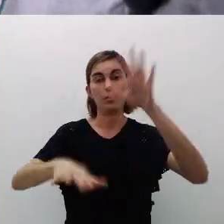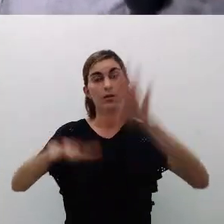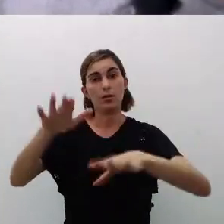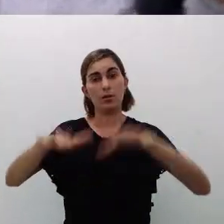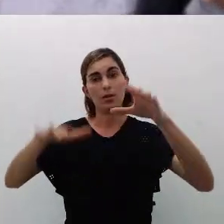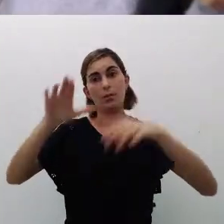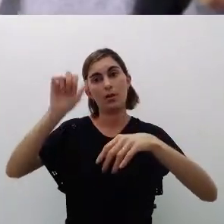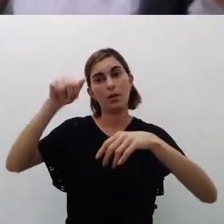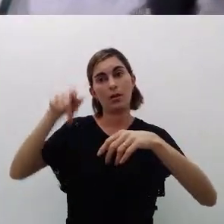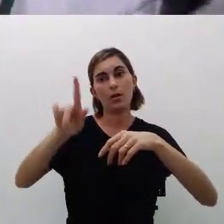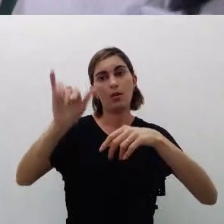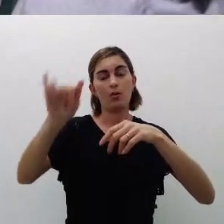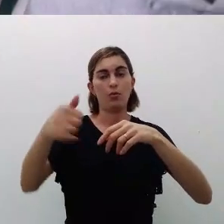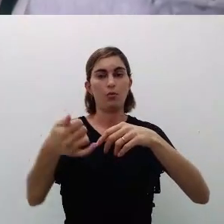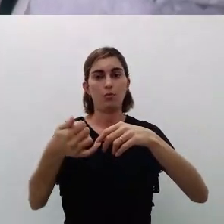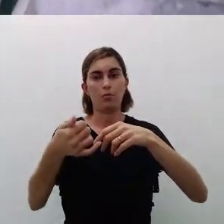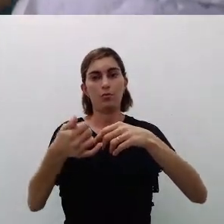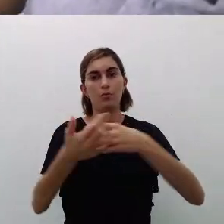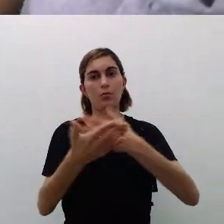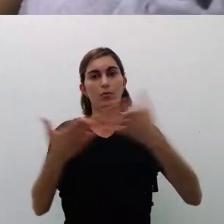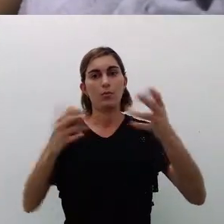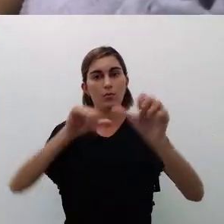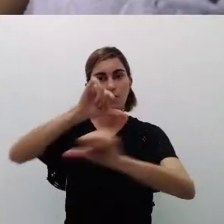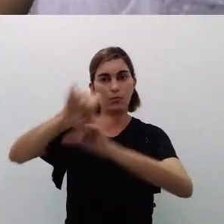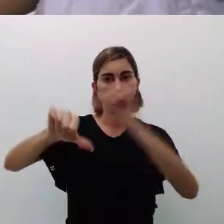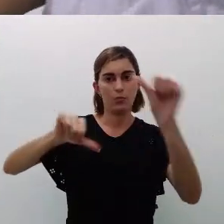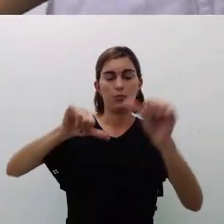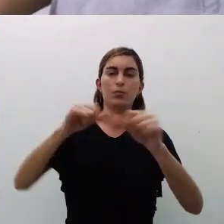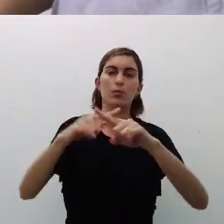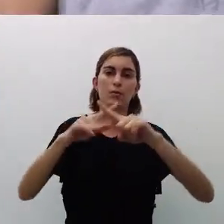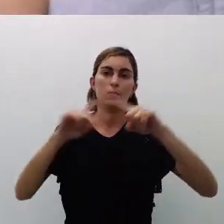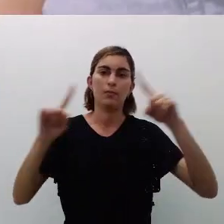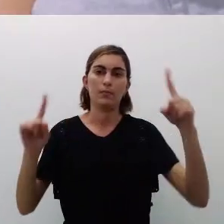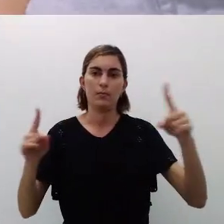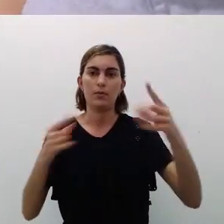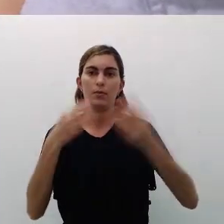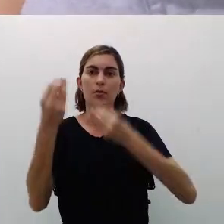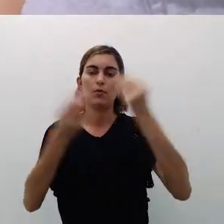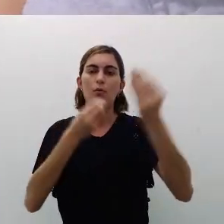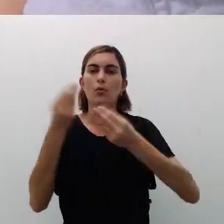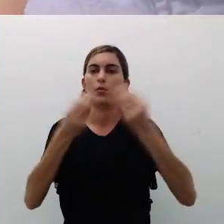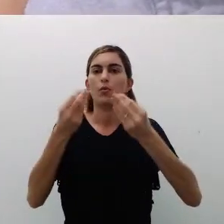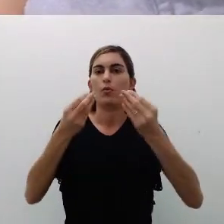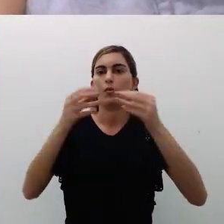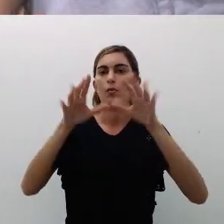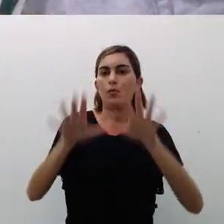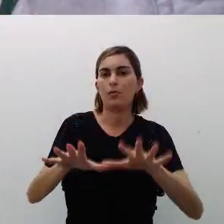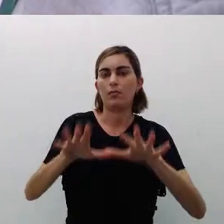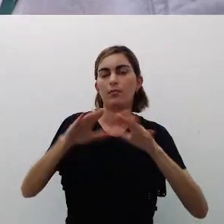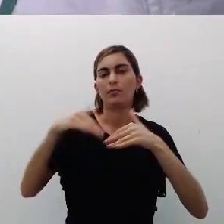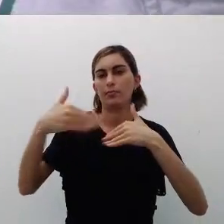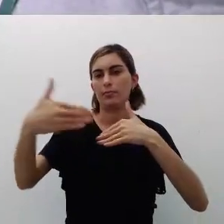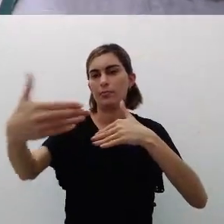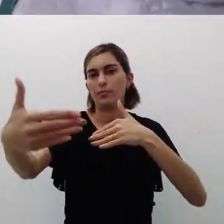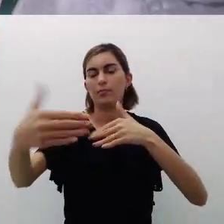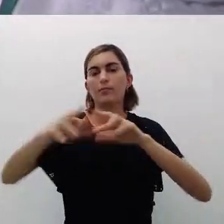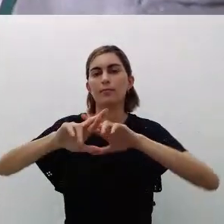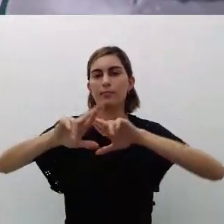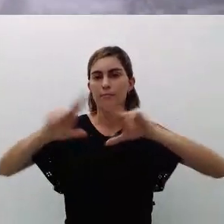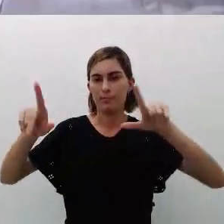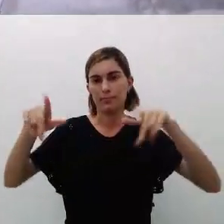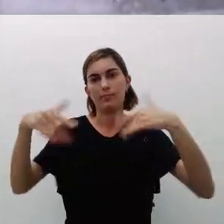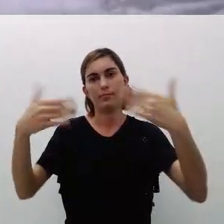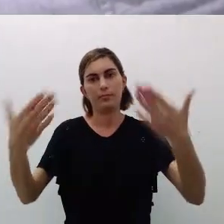tirada, muda um pouco, mas como está numa perspectiva diferenciada, né, não está de